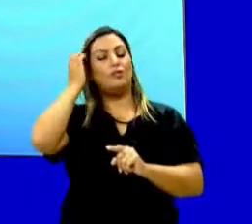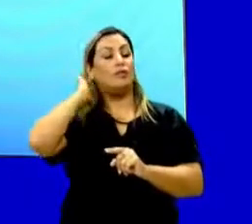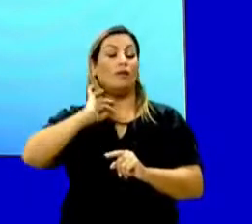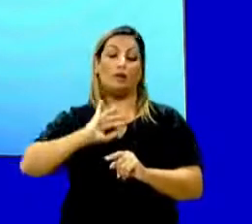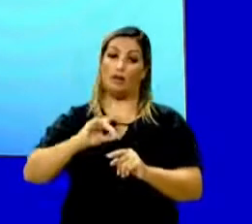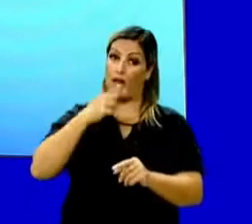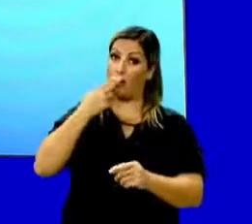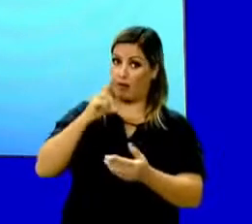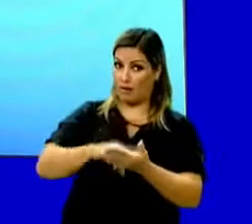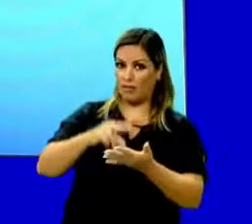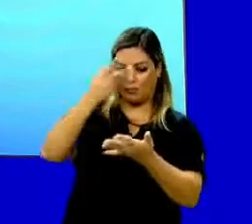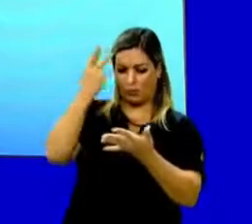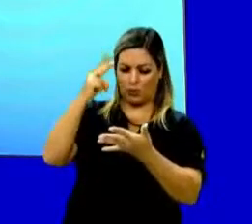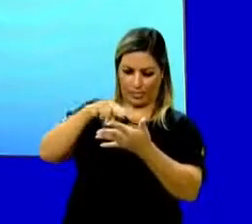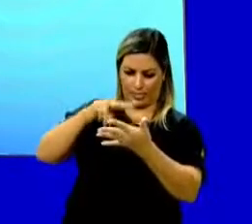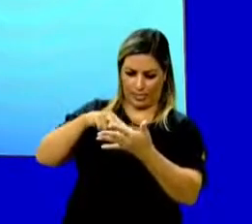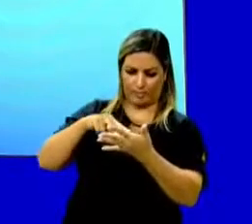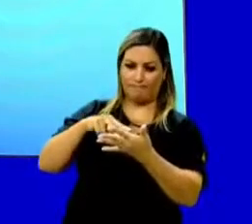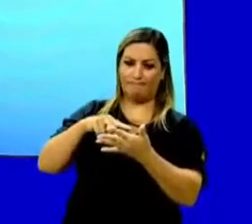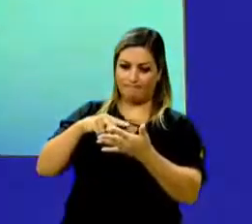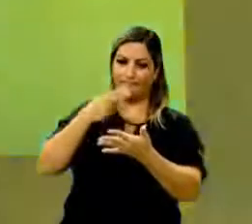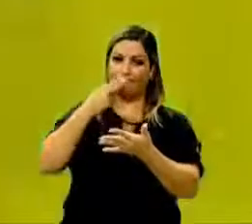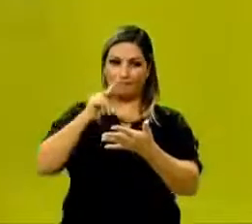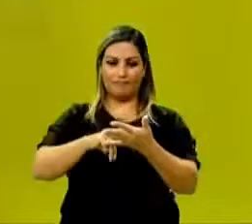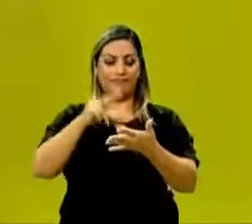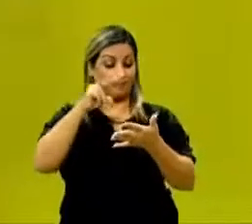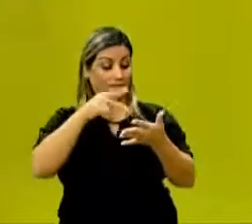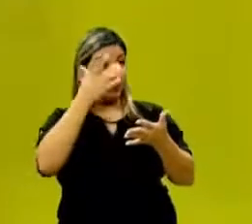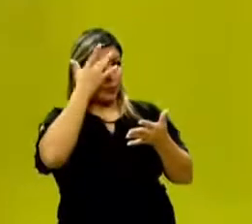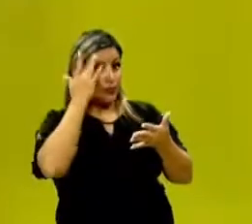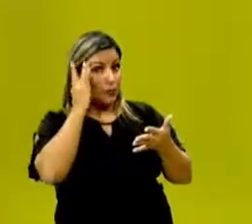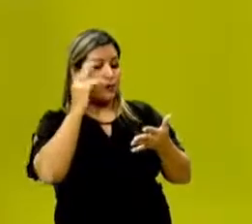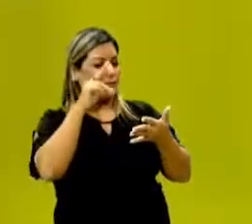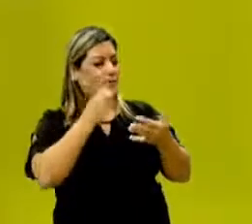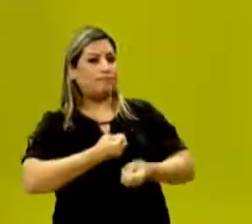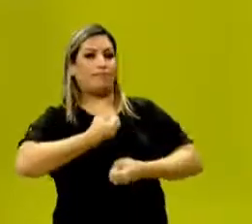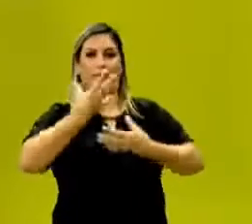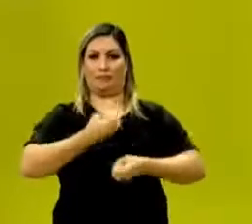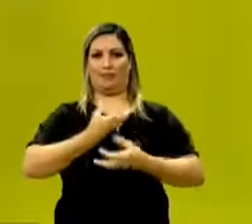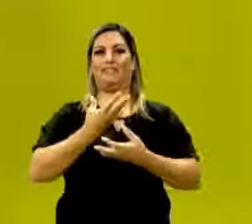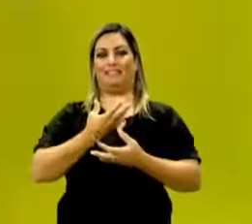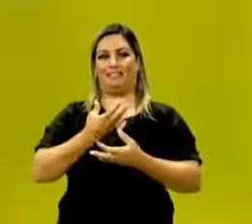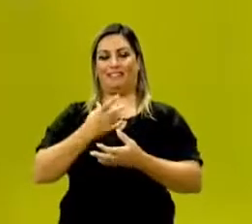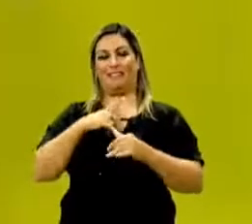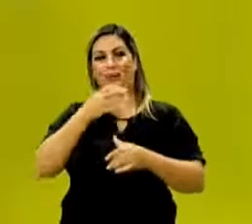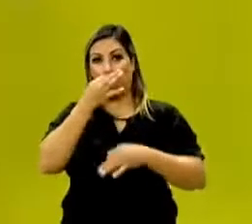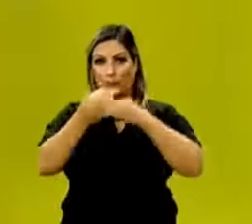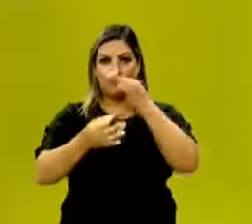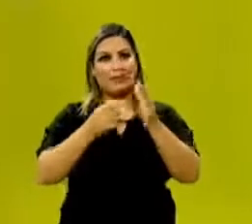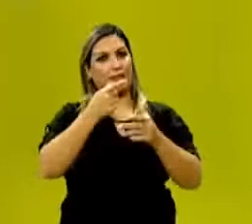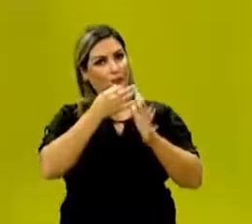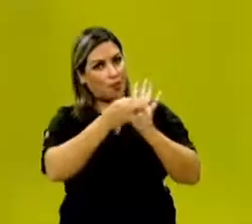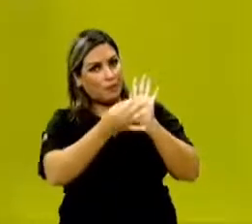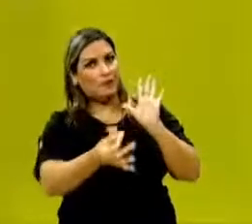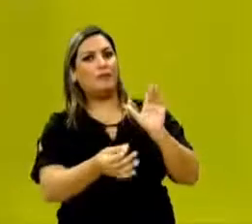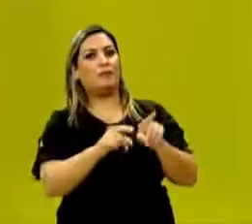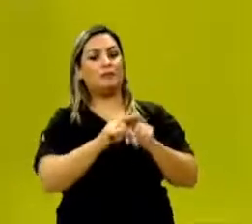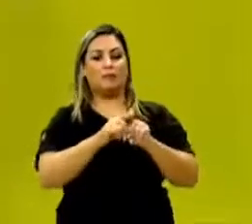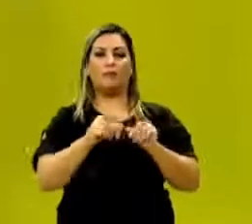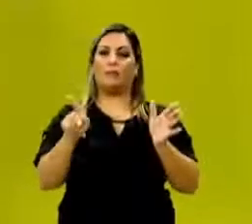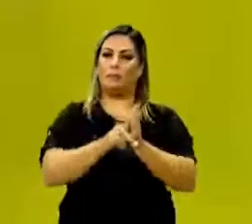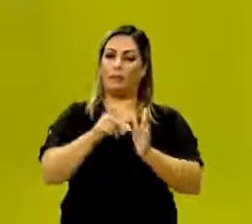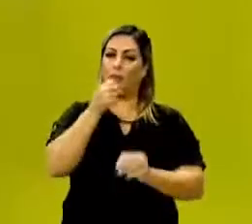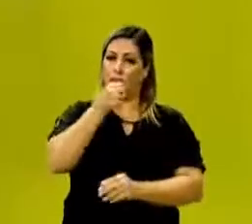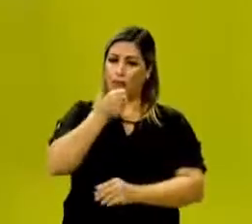a carta do leitor em que o leitor ele vai se expressar, ele vai dar uma opinião sobre uma determinada